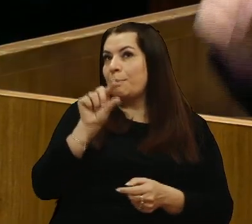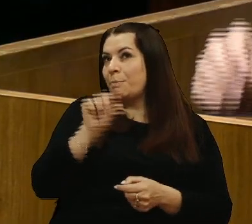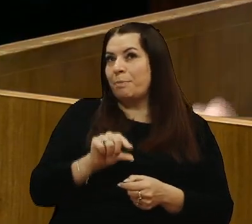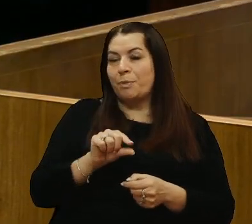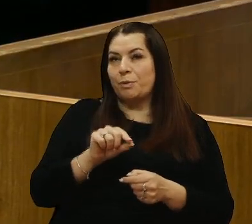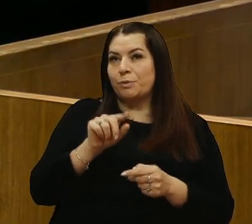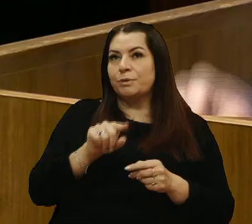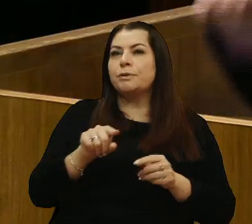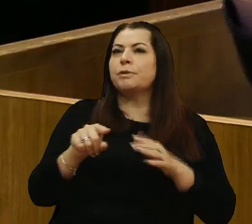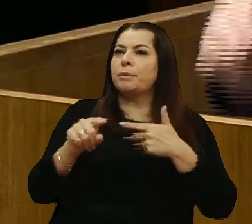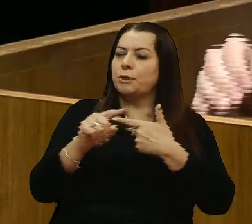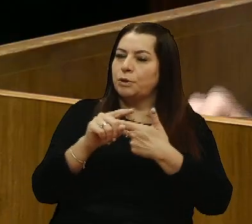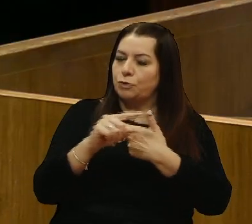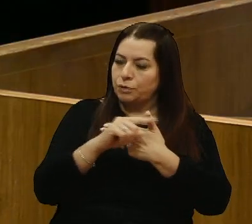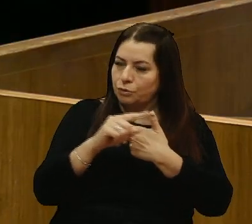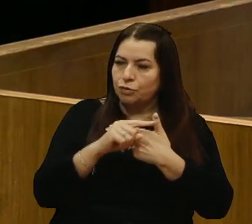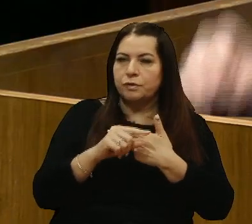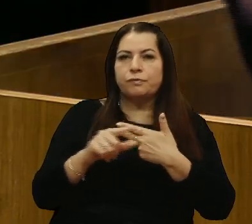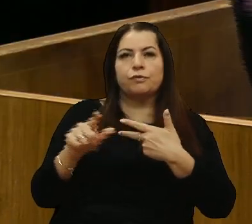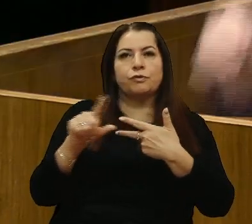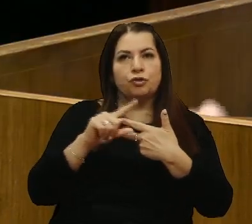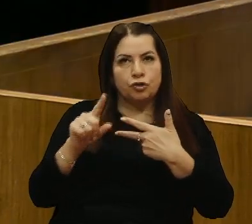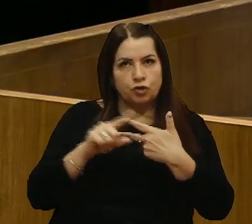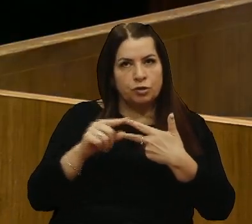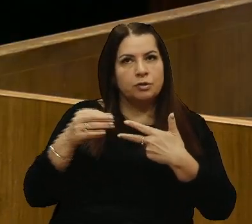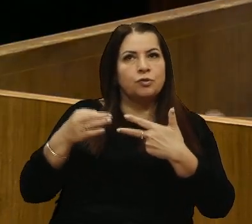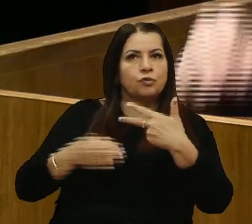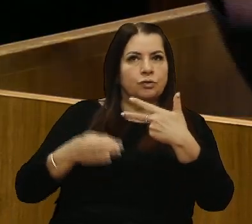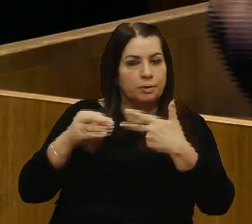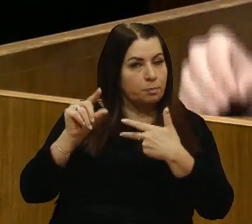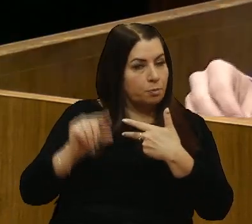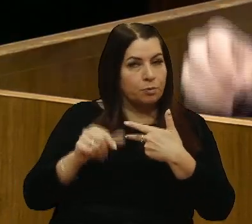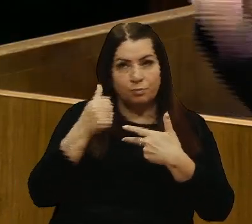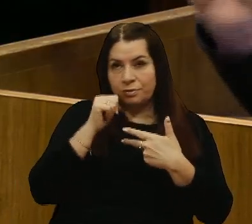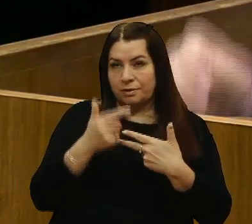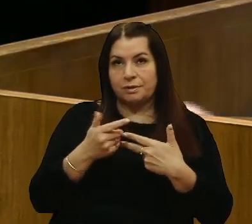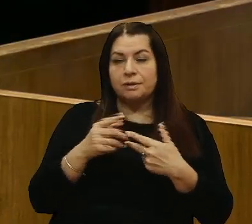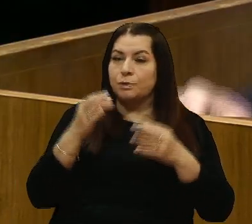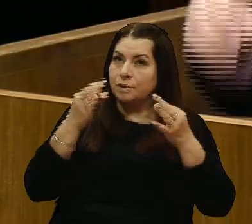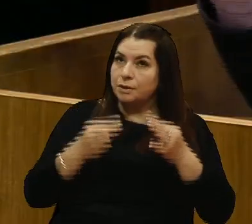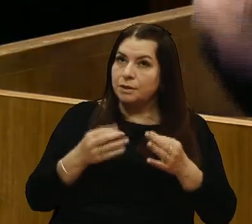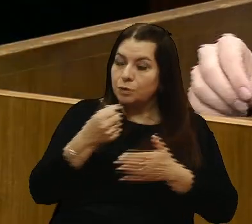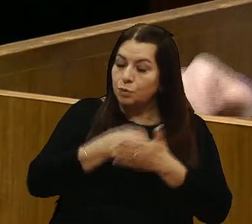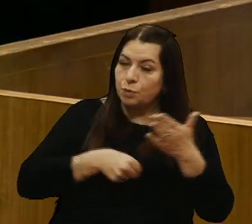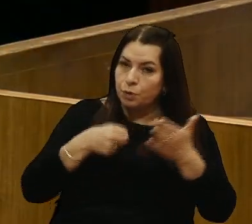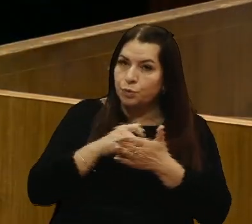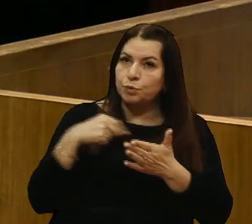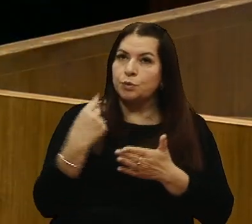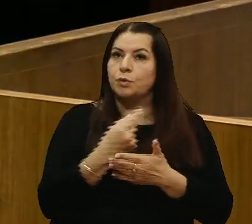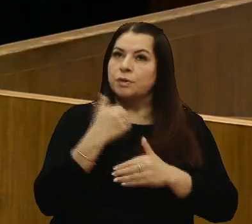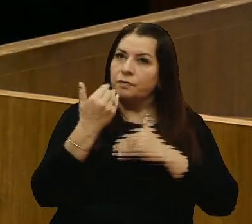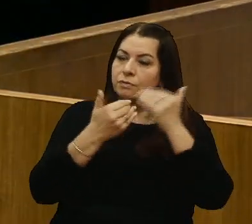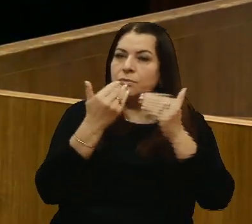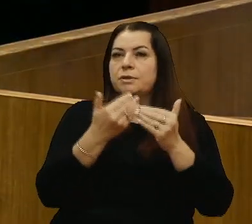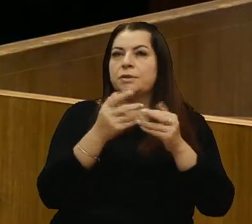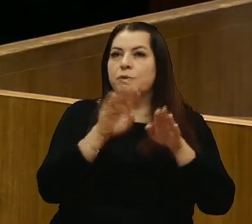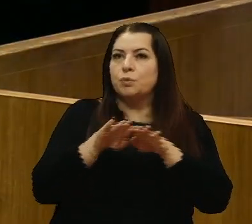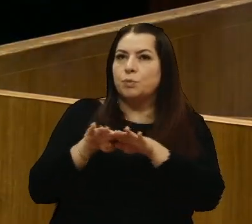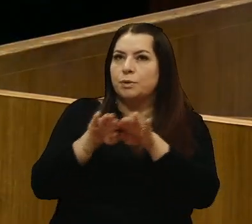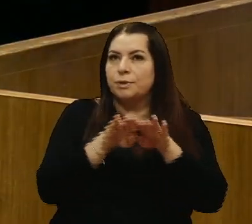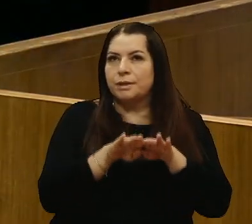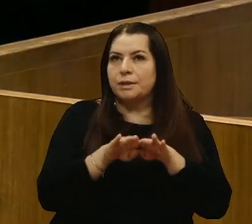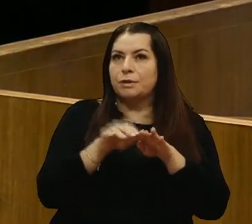no executivo, no legislativo, no judiciário. Tenho certeza que com a nossa luta nós alcançaremos a igualdade